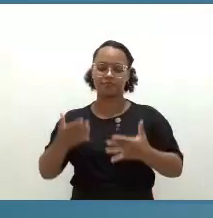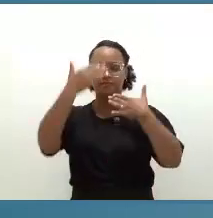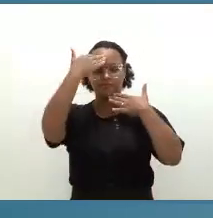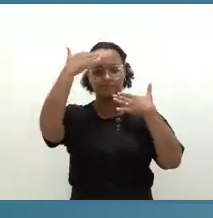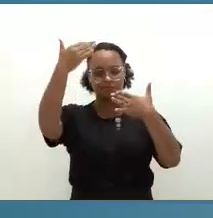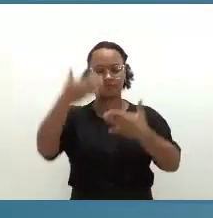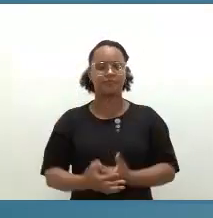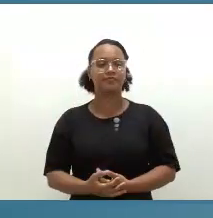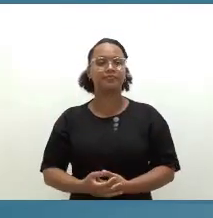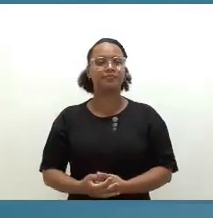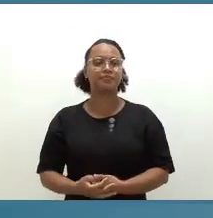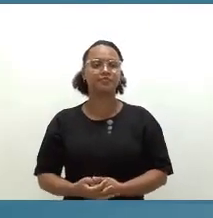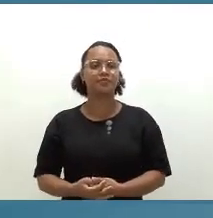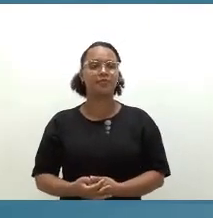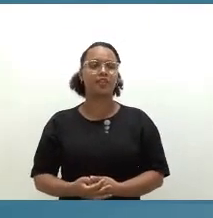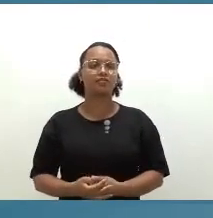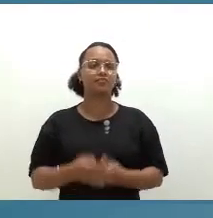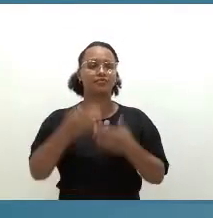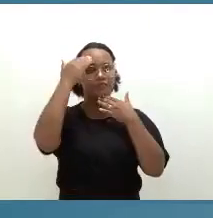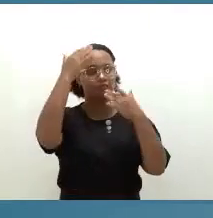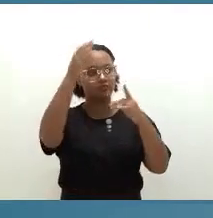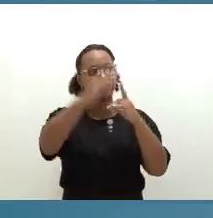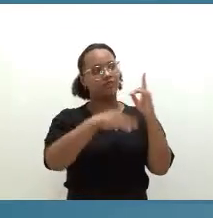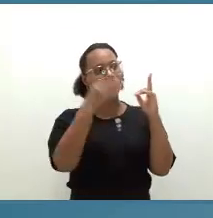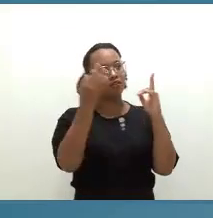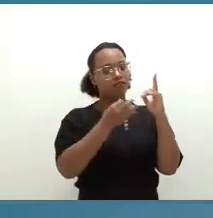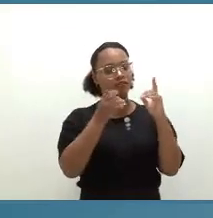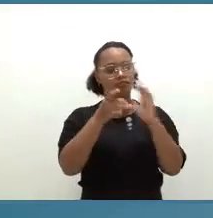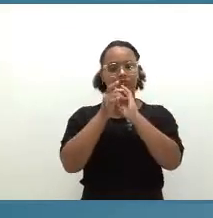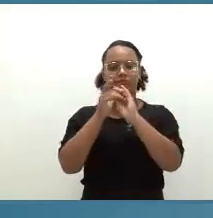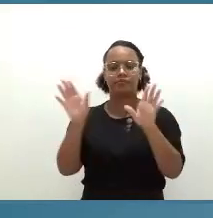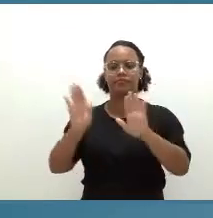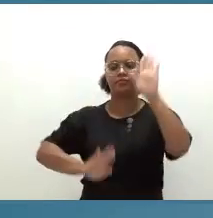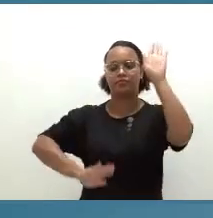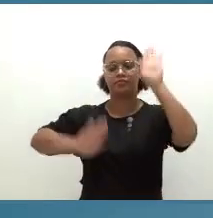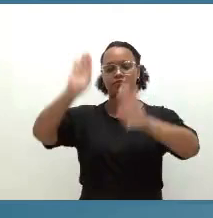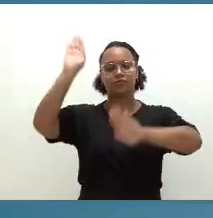Obrigada, desembargadora Filomena. Continua a facultada a palavra.